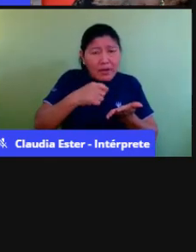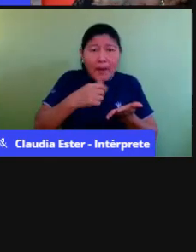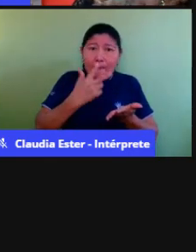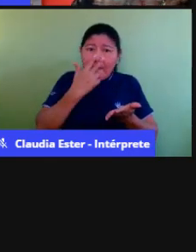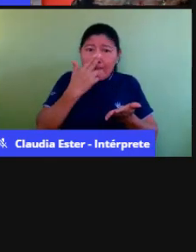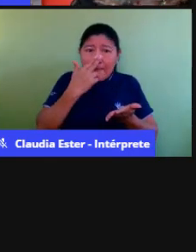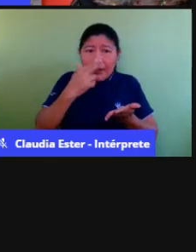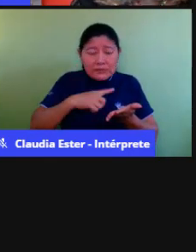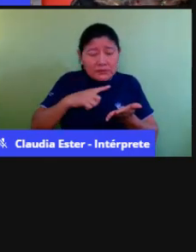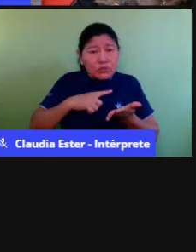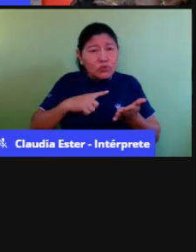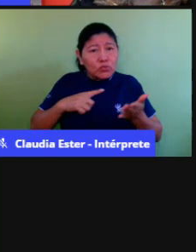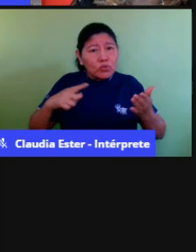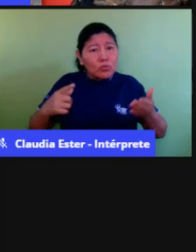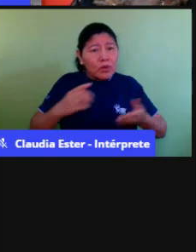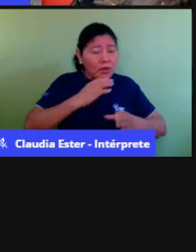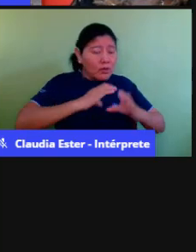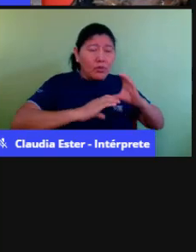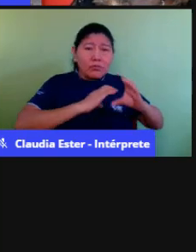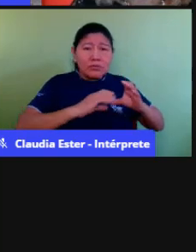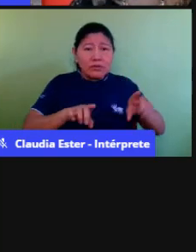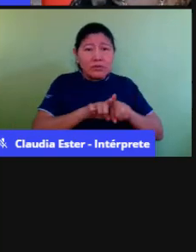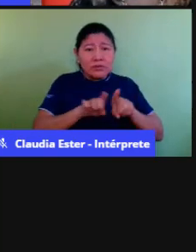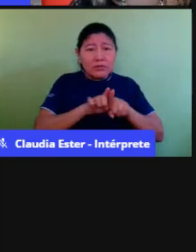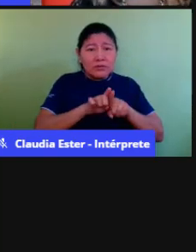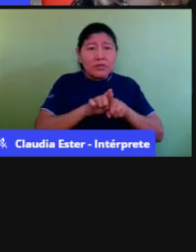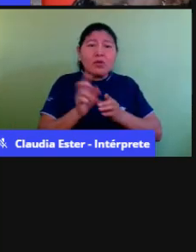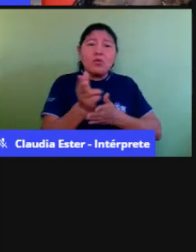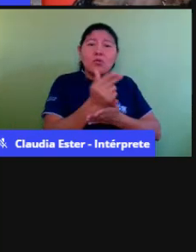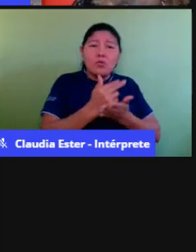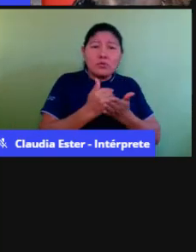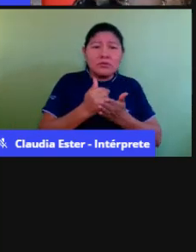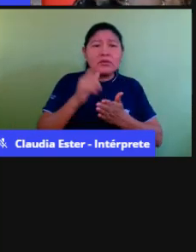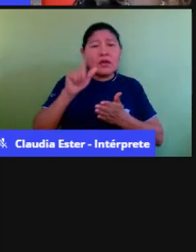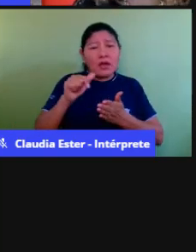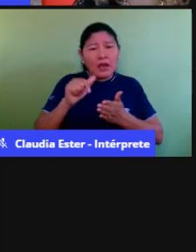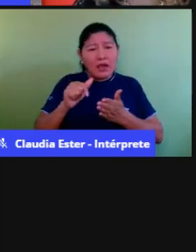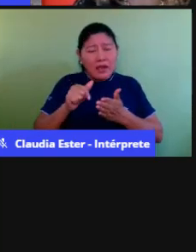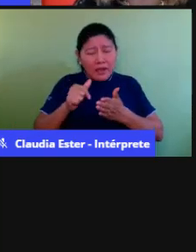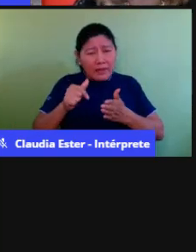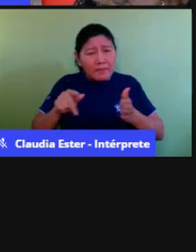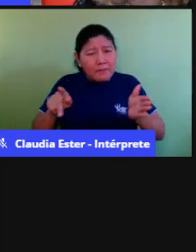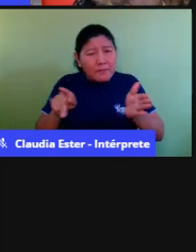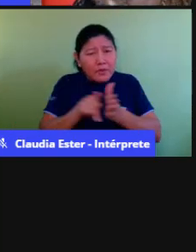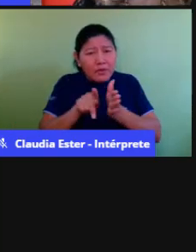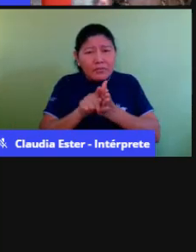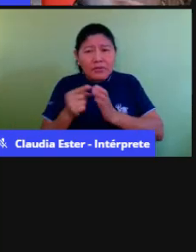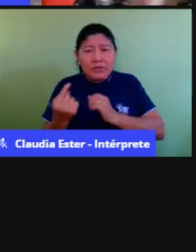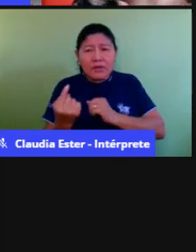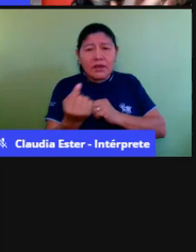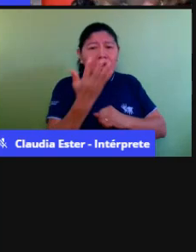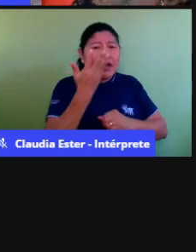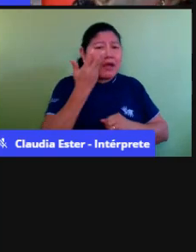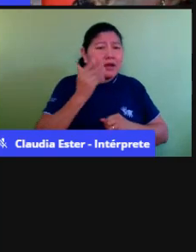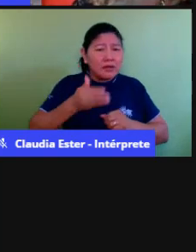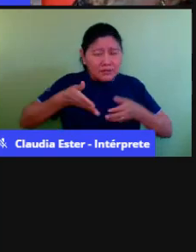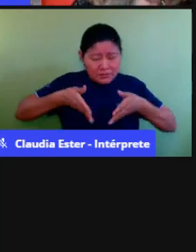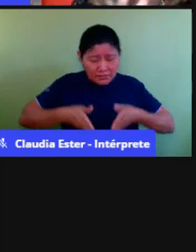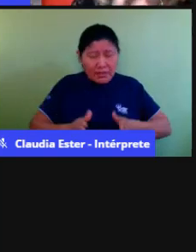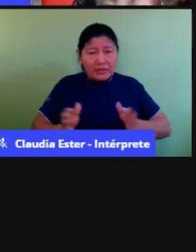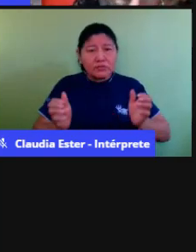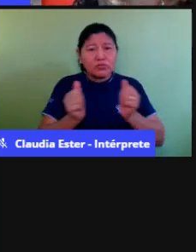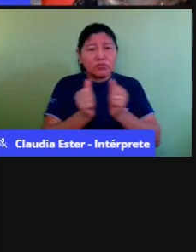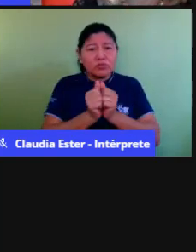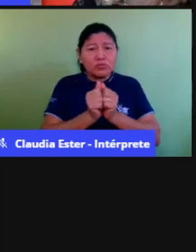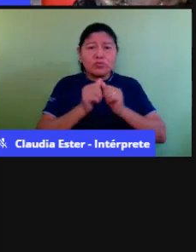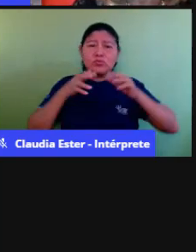e o papel. O desenho é uma linguagem inata. Toda criança do mundo todo, do todo o planeta,